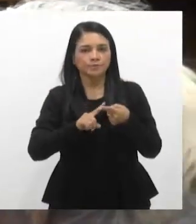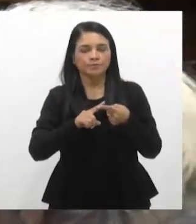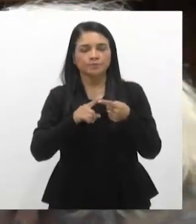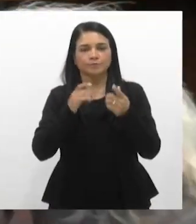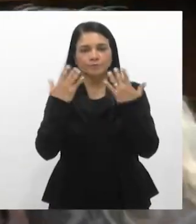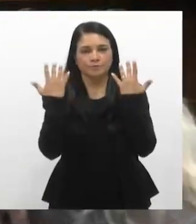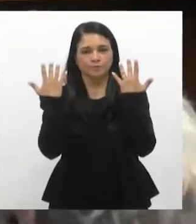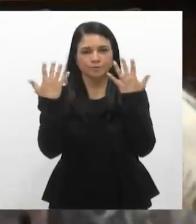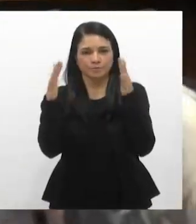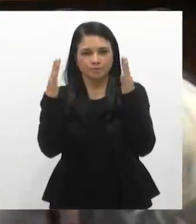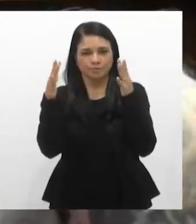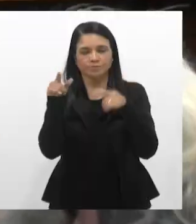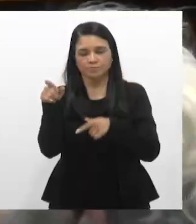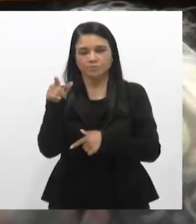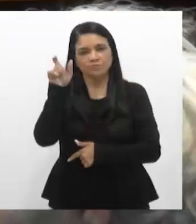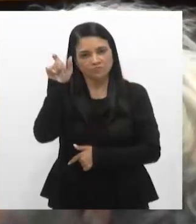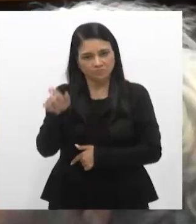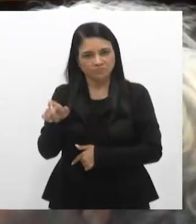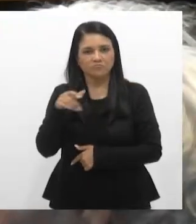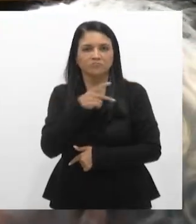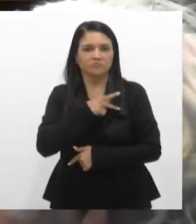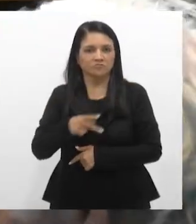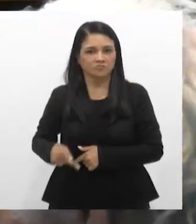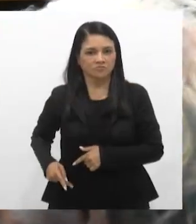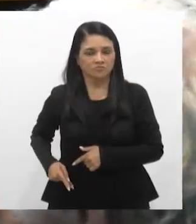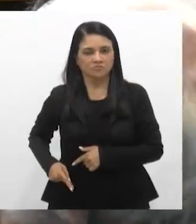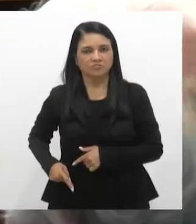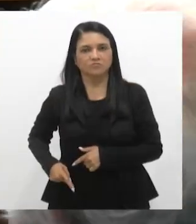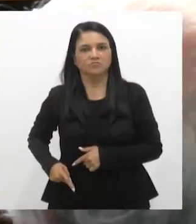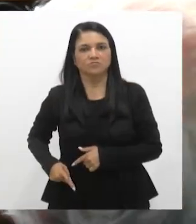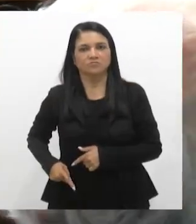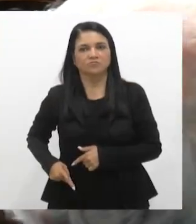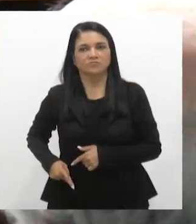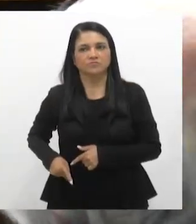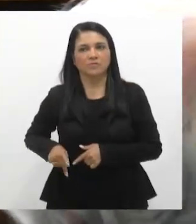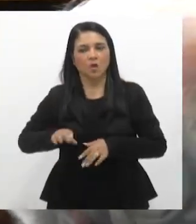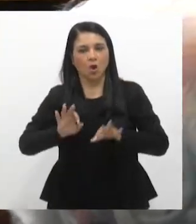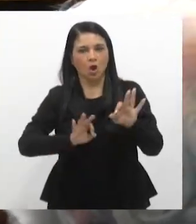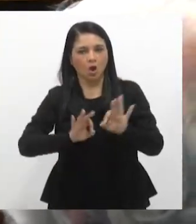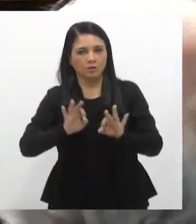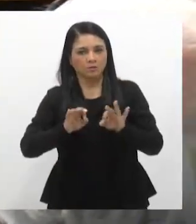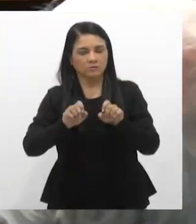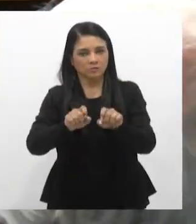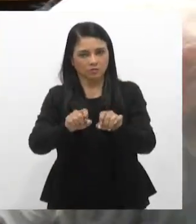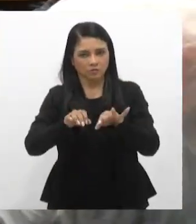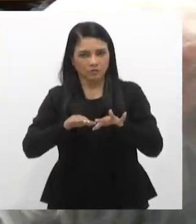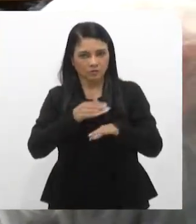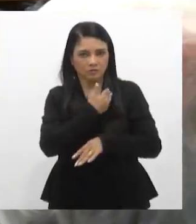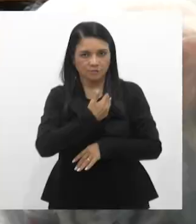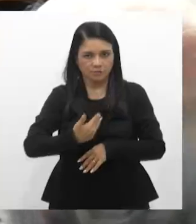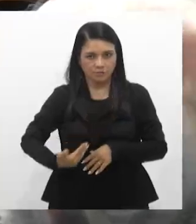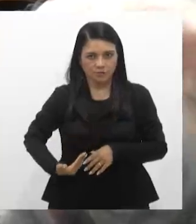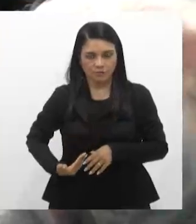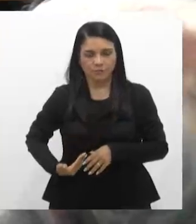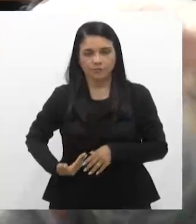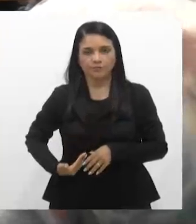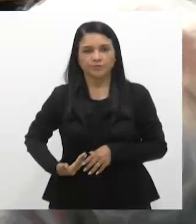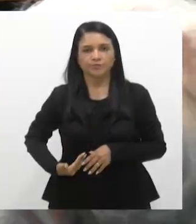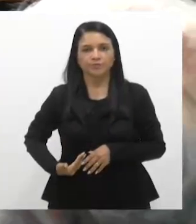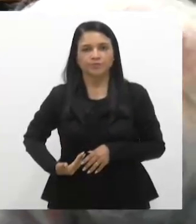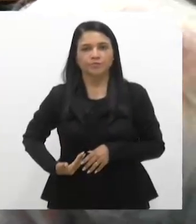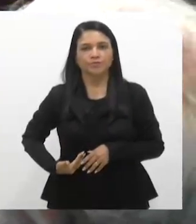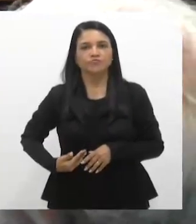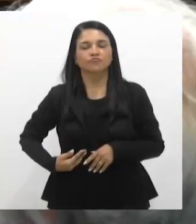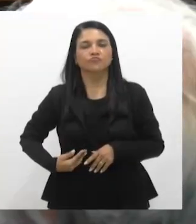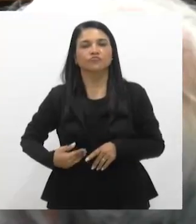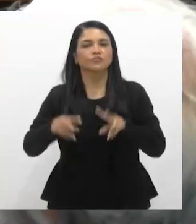parabenizar Vossa Excelência hoje pela condução da audiência pública que nós tivemos